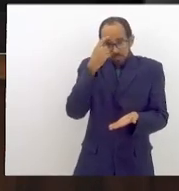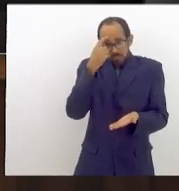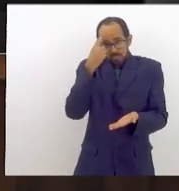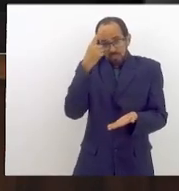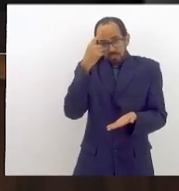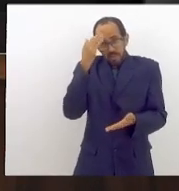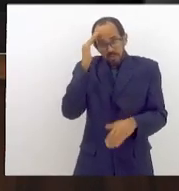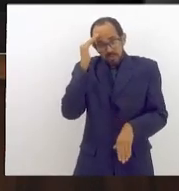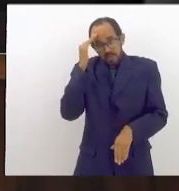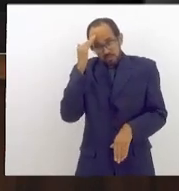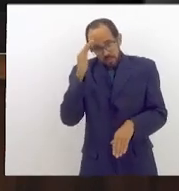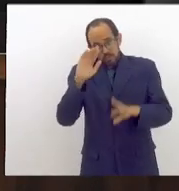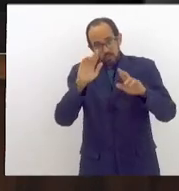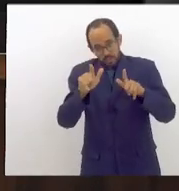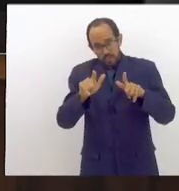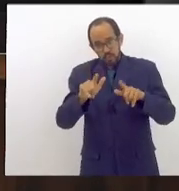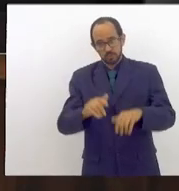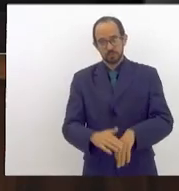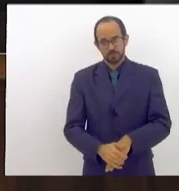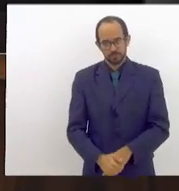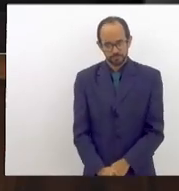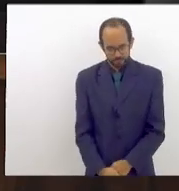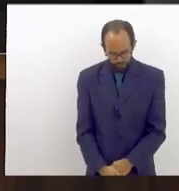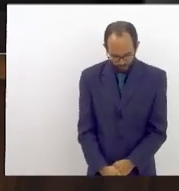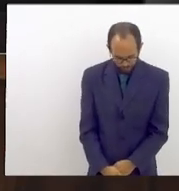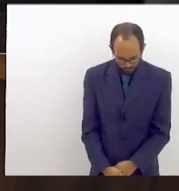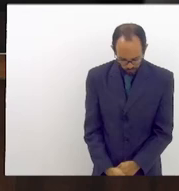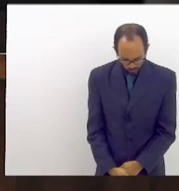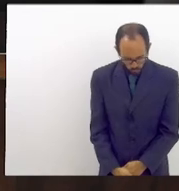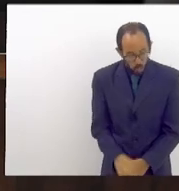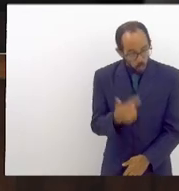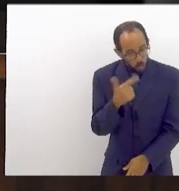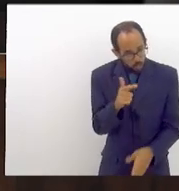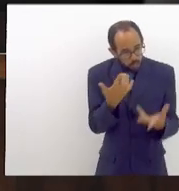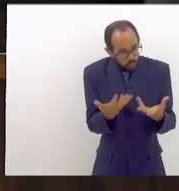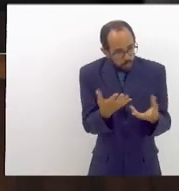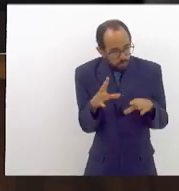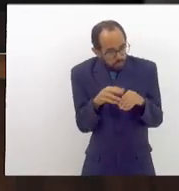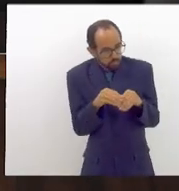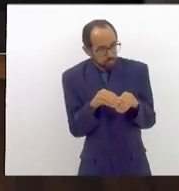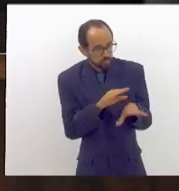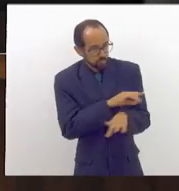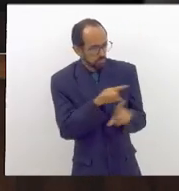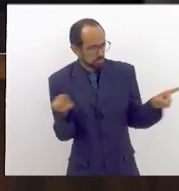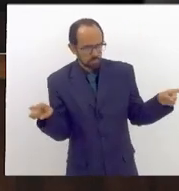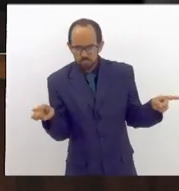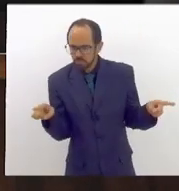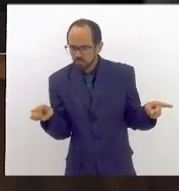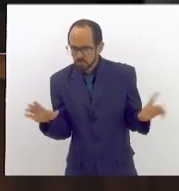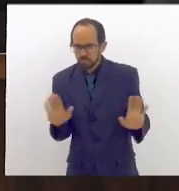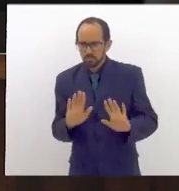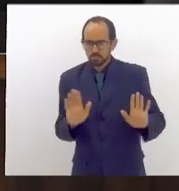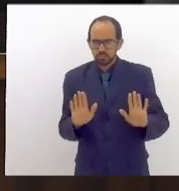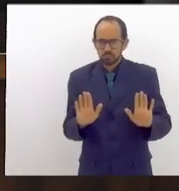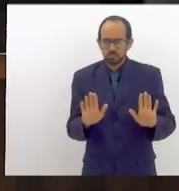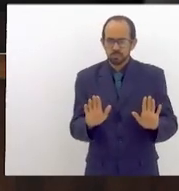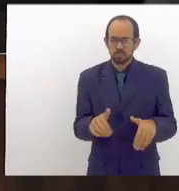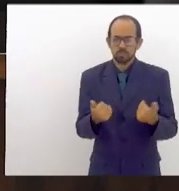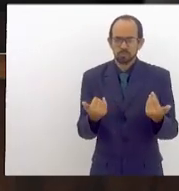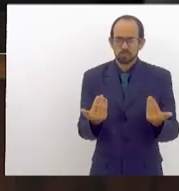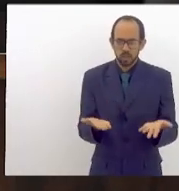entendimento alguém mais quer fazer então